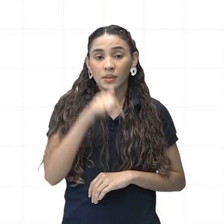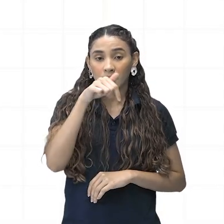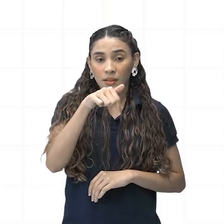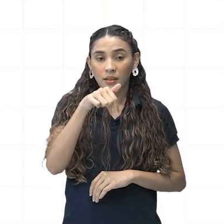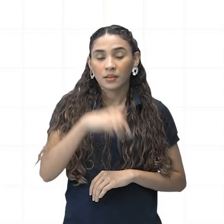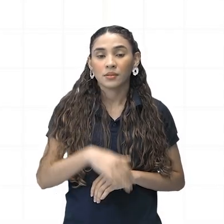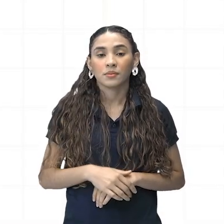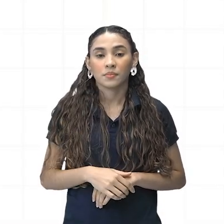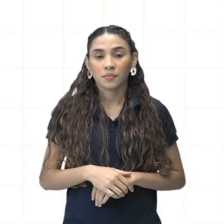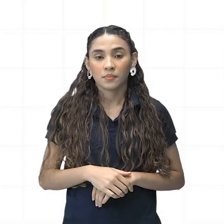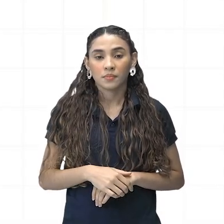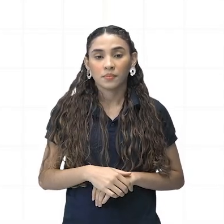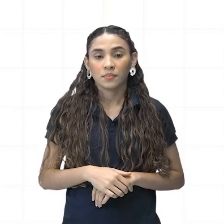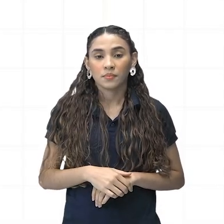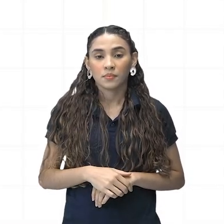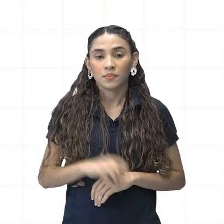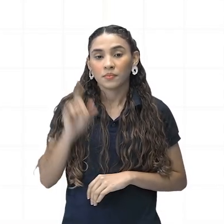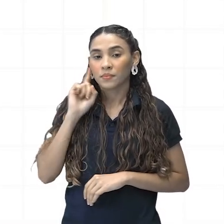7,